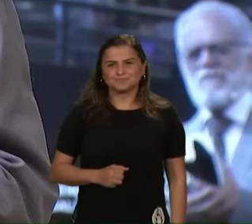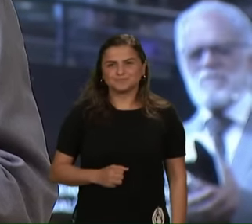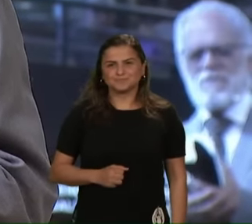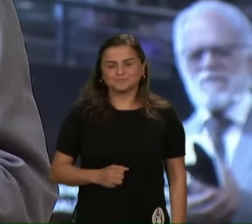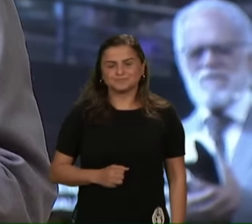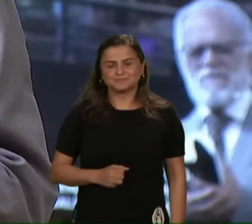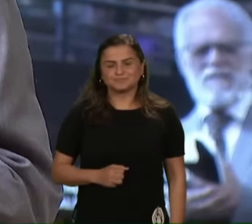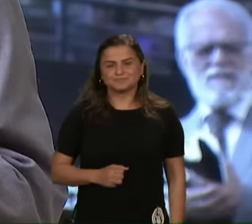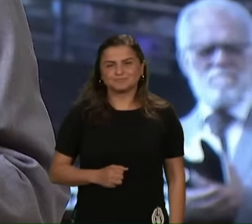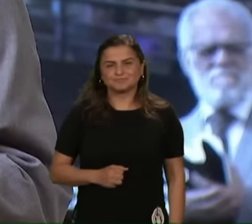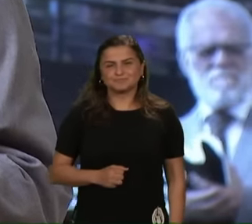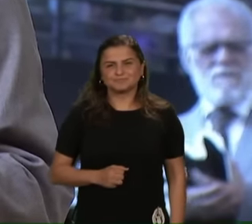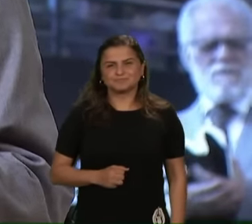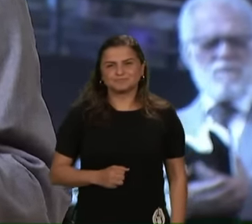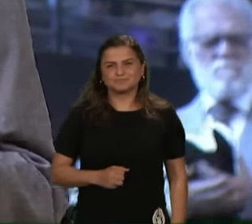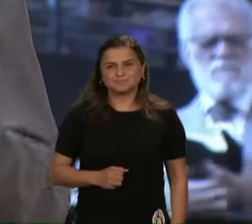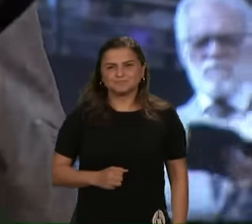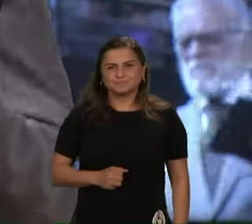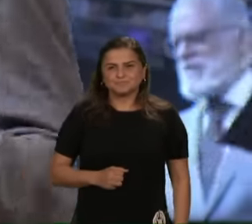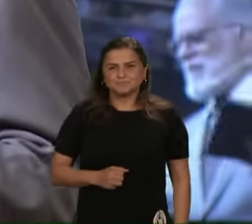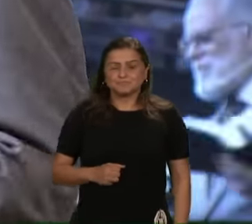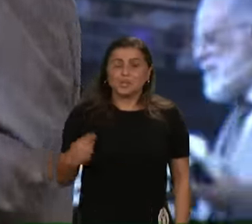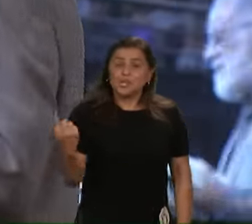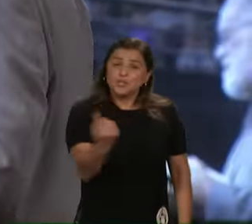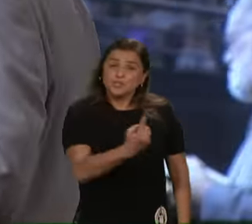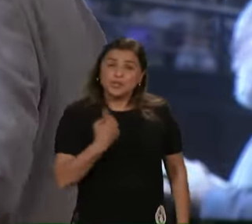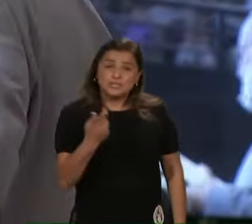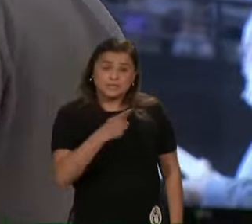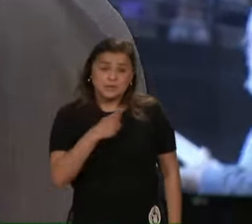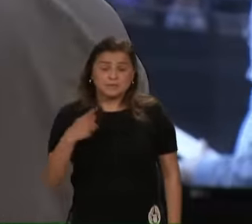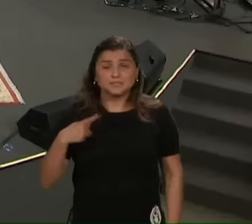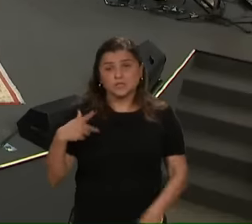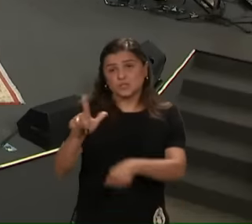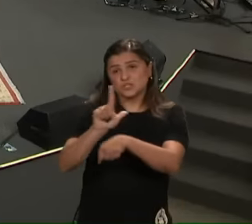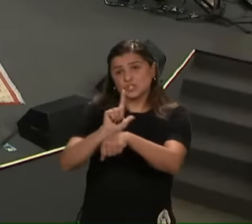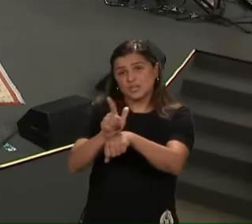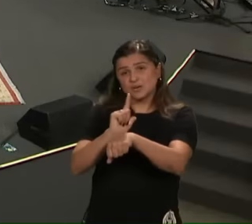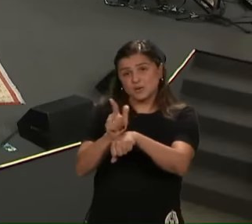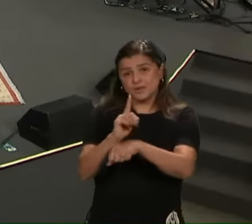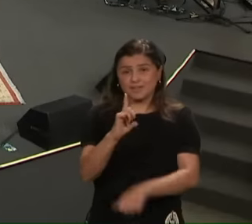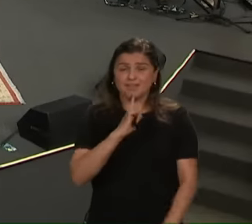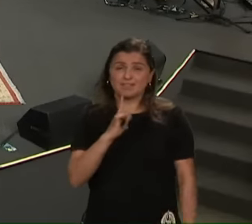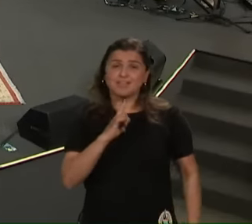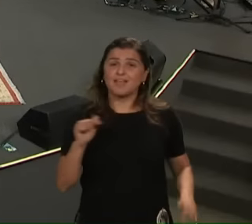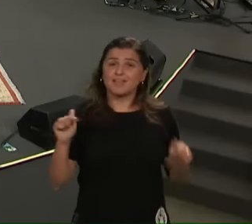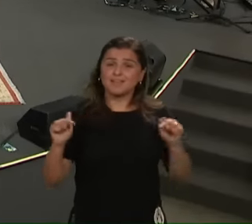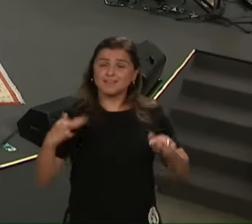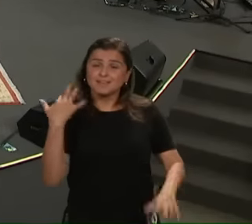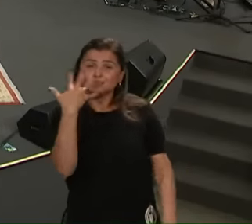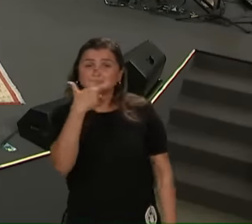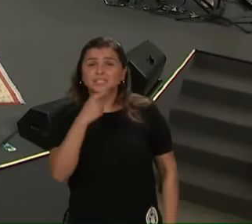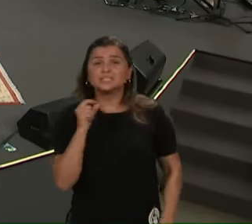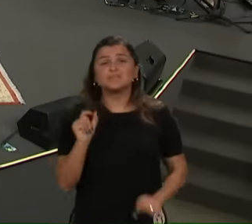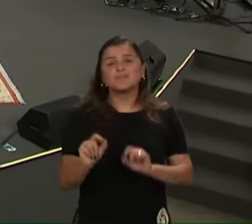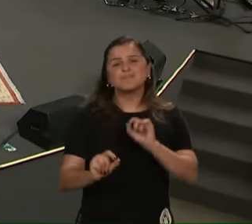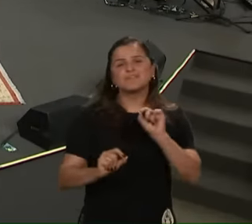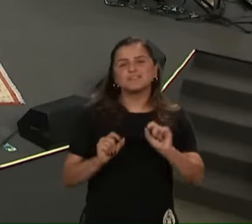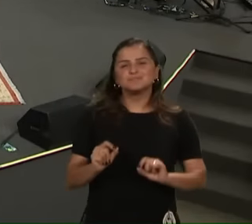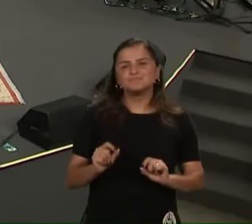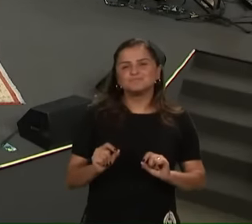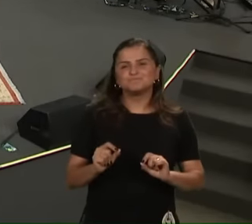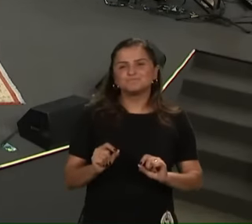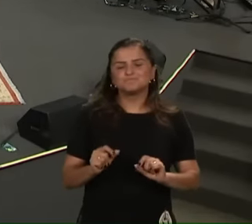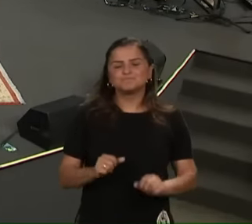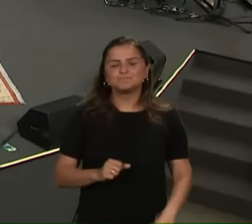Uma das coisas que os pastores de Lagoinha têm, que é tão bonita, é isso. Nós